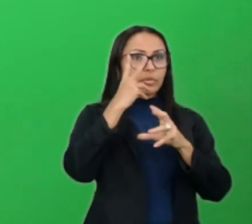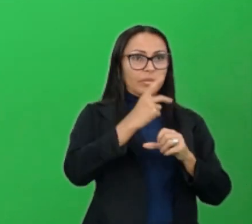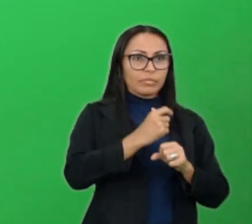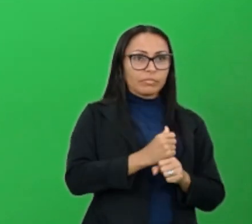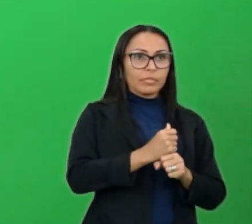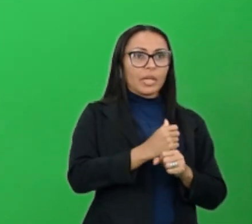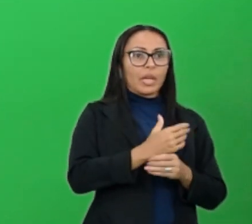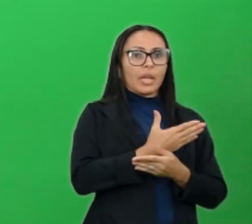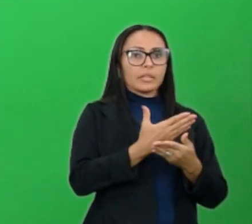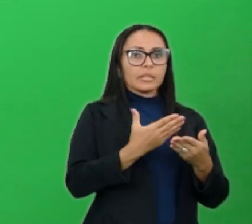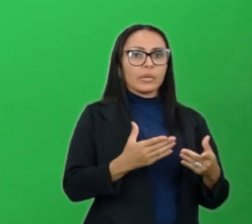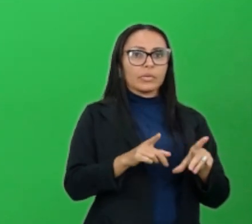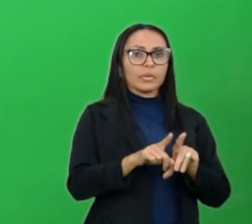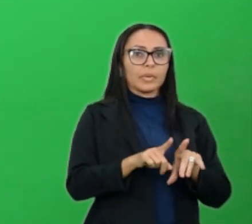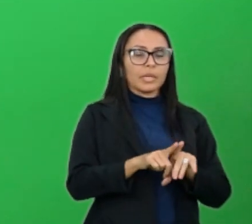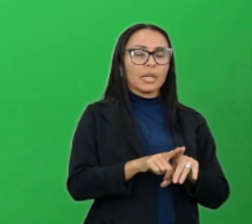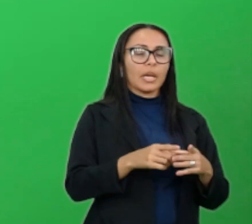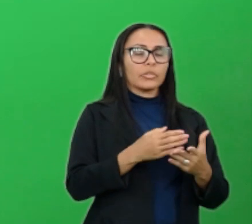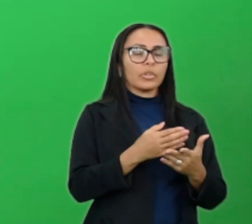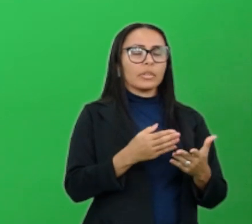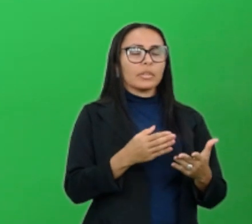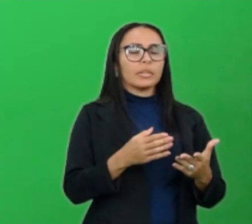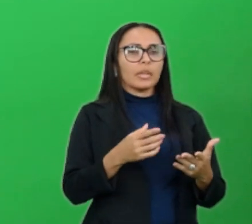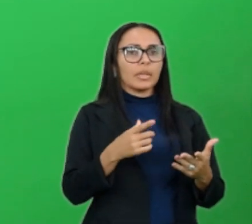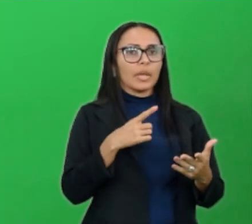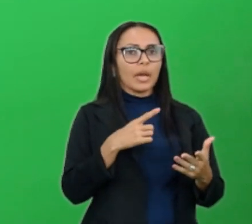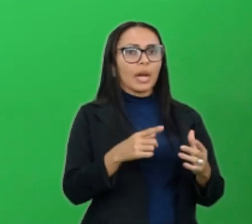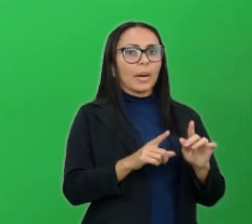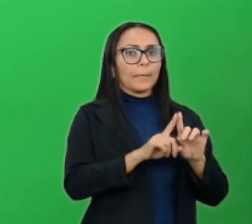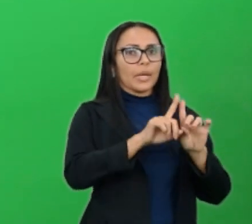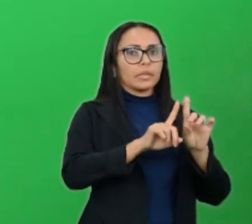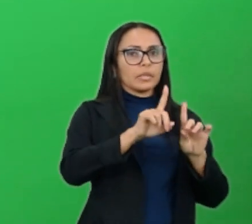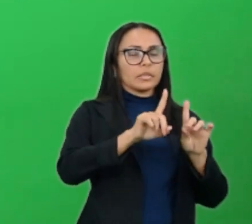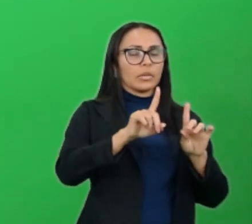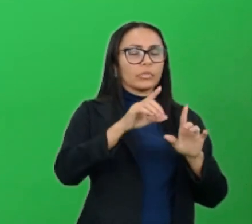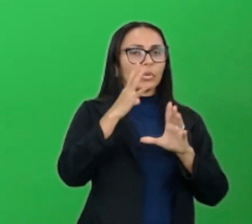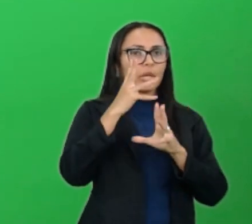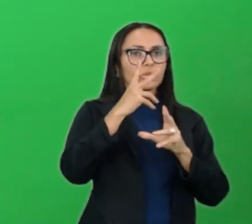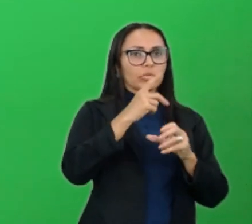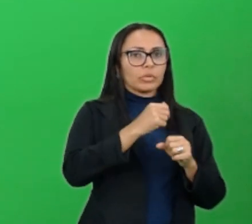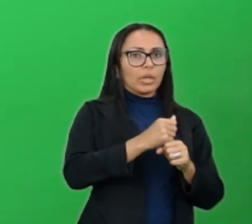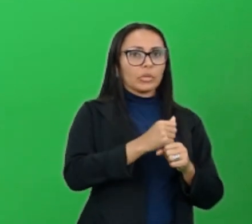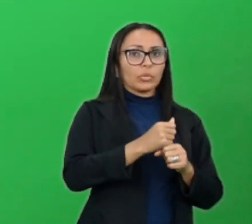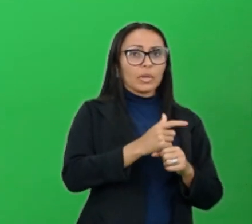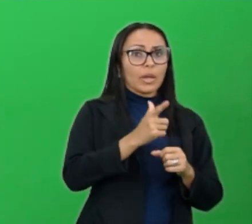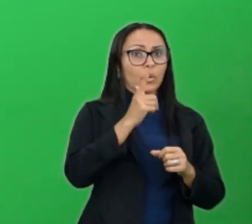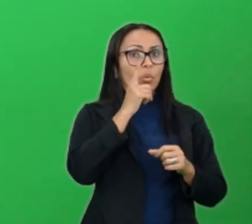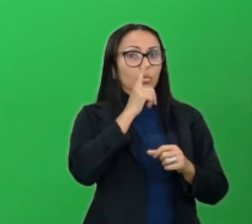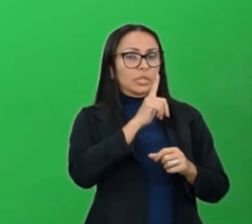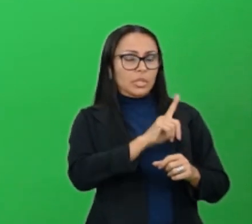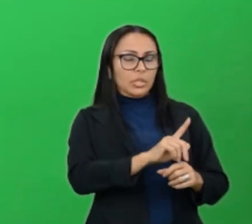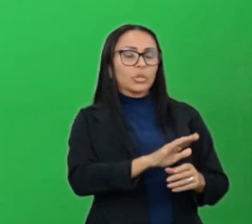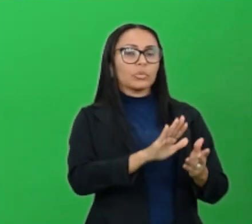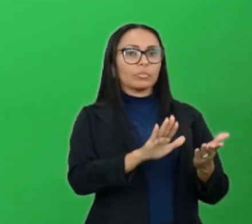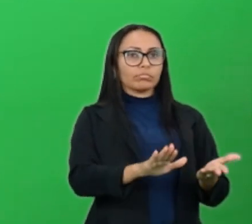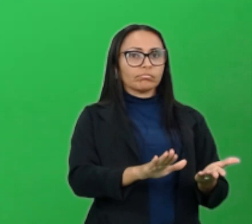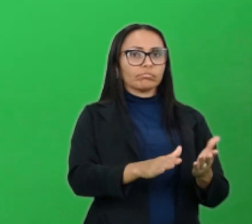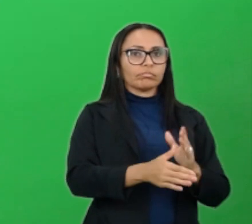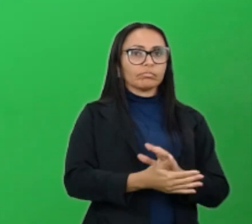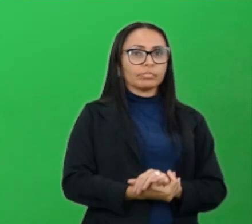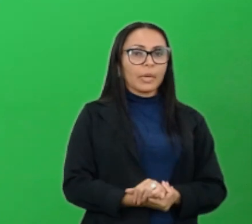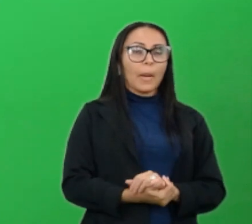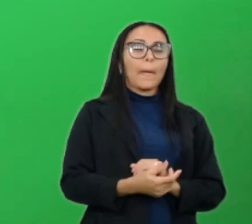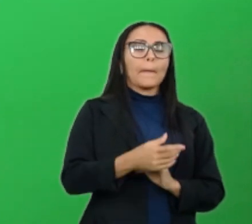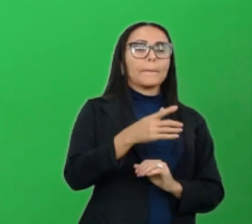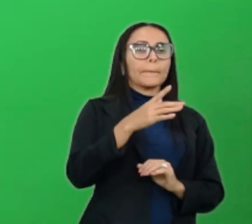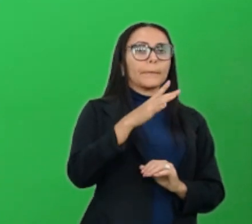de resultado, o que a gente tem é a medição dos resultados obtidos pela ação inovadora. Como, por exemplo, a quantidade de